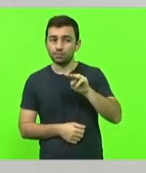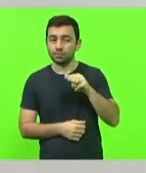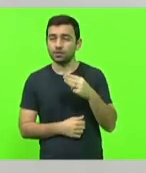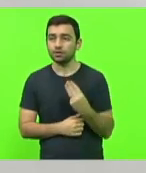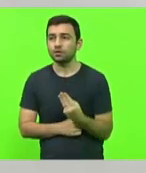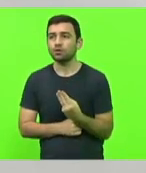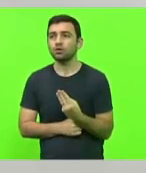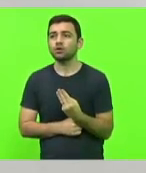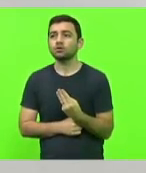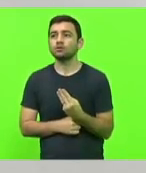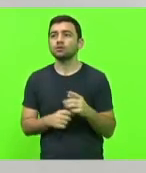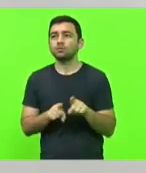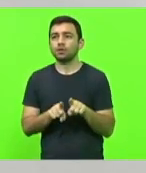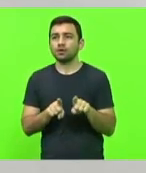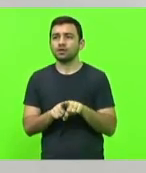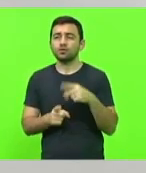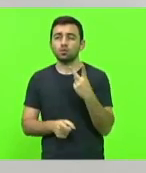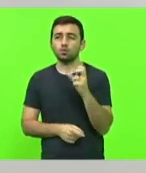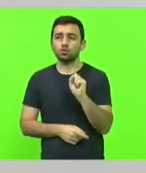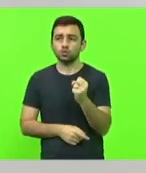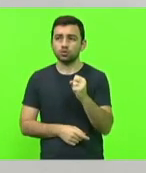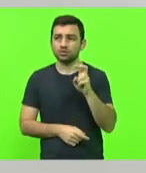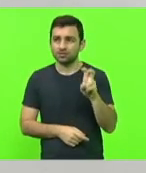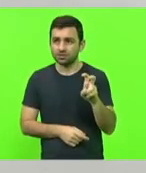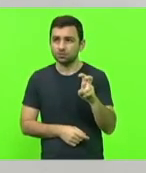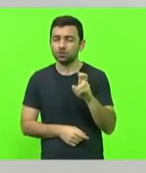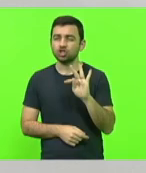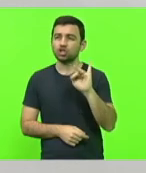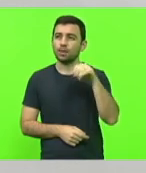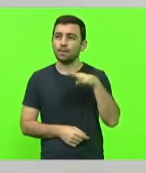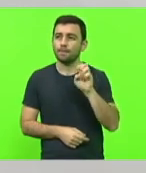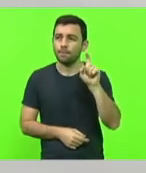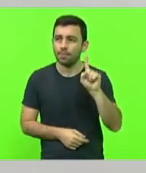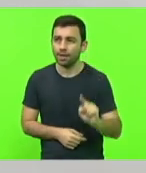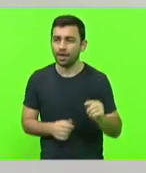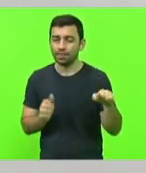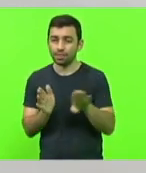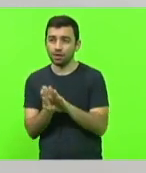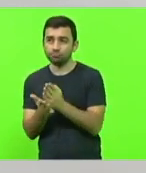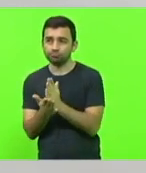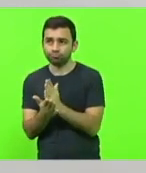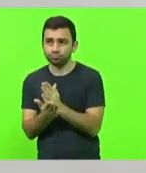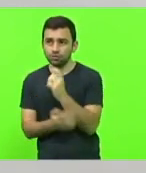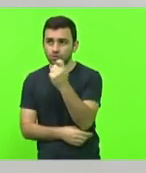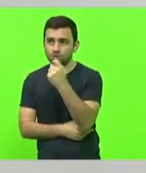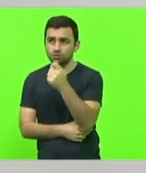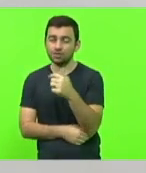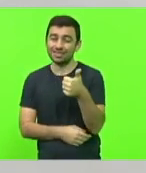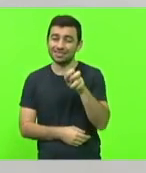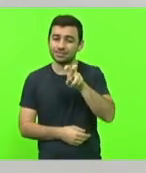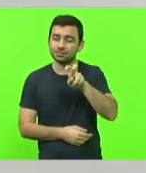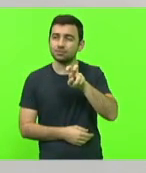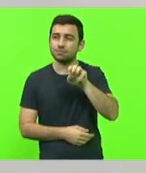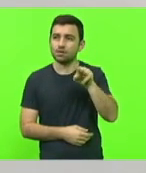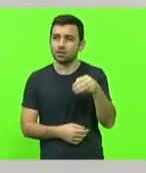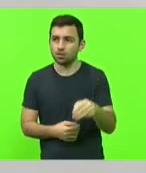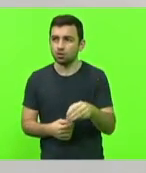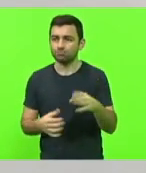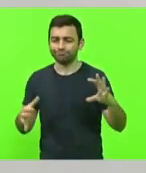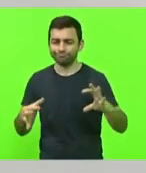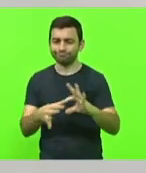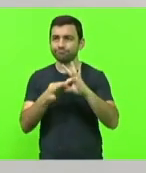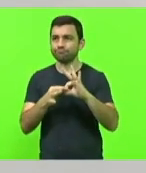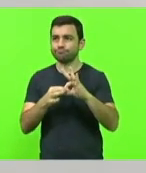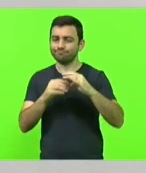na BR-285, lá no sul do estado, Timbé do Sul, até a divisa com o Rio Grande do Sul, 15 milhões para pavimentação, que vai ligar aí,